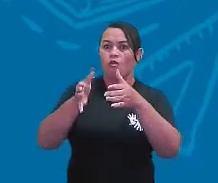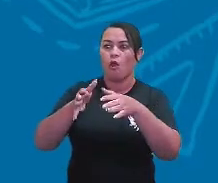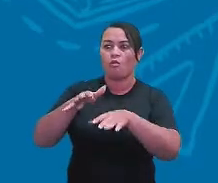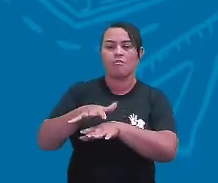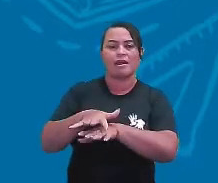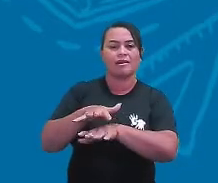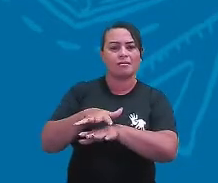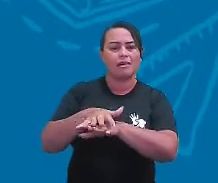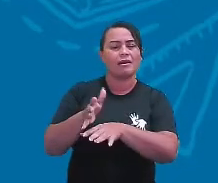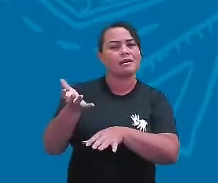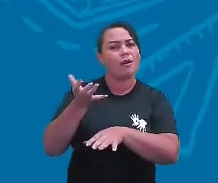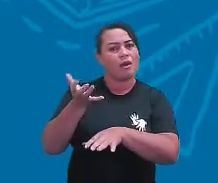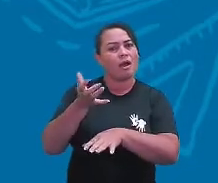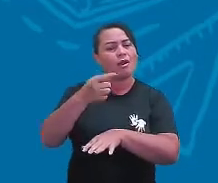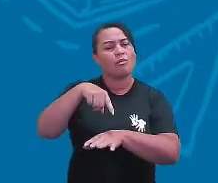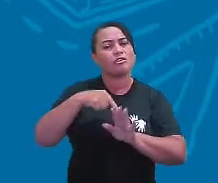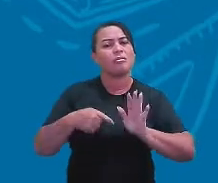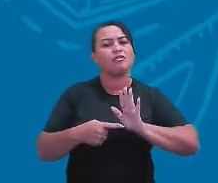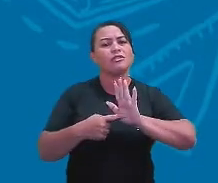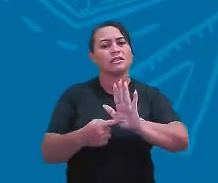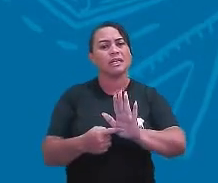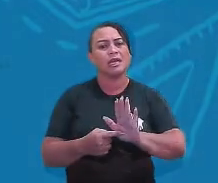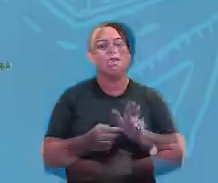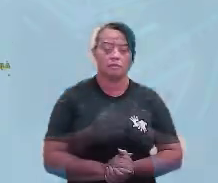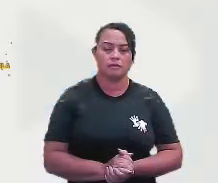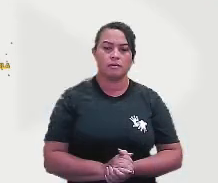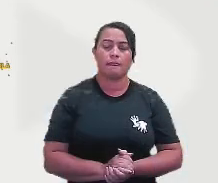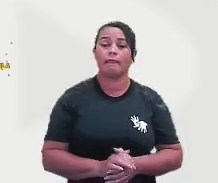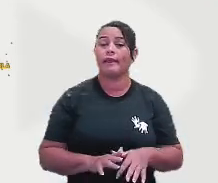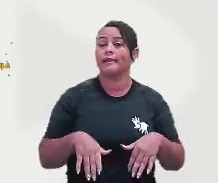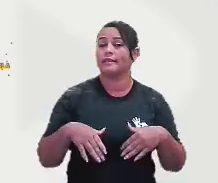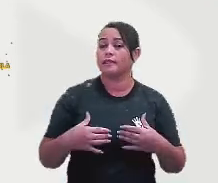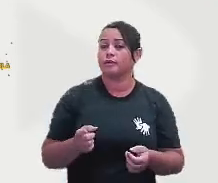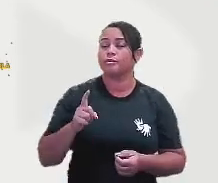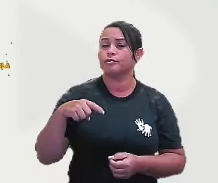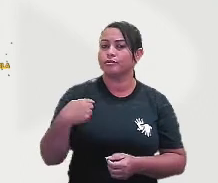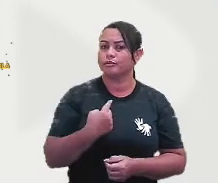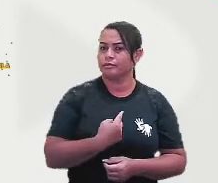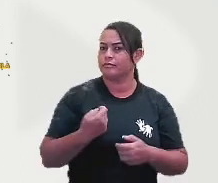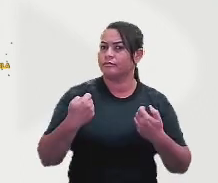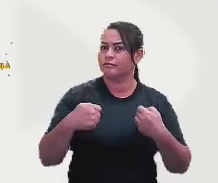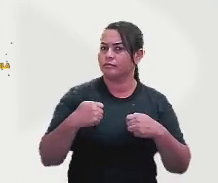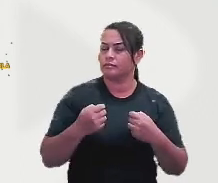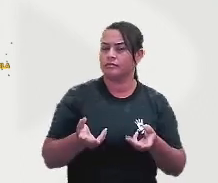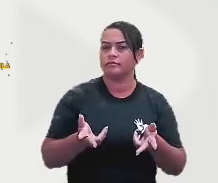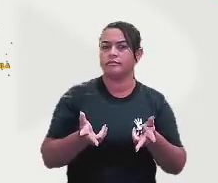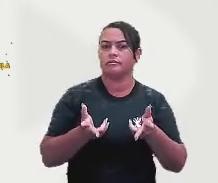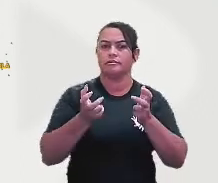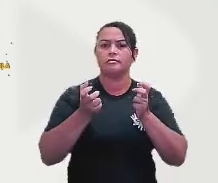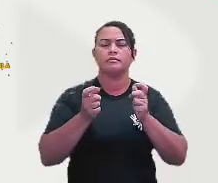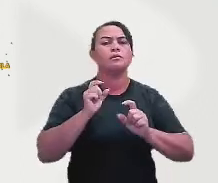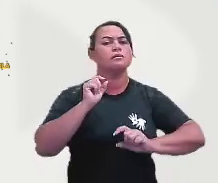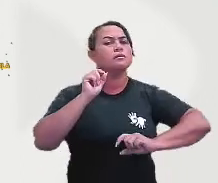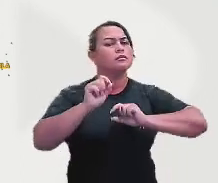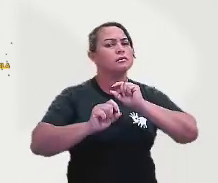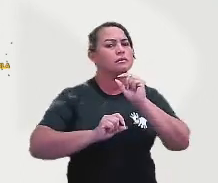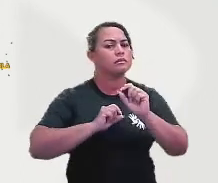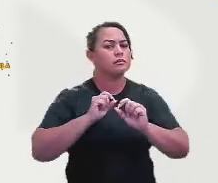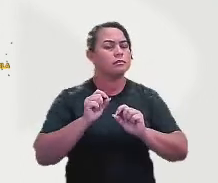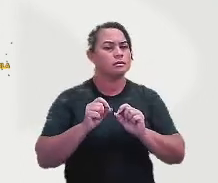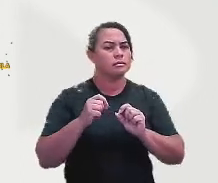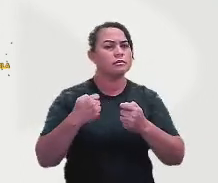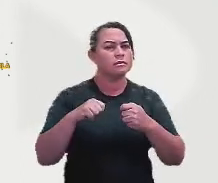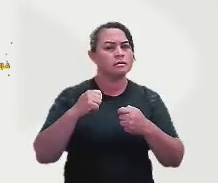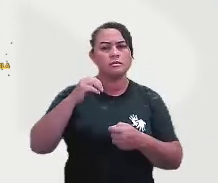né? Eu quero trazer para vocês medida de tempo. Então a gente precisa perceber, né? O que é, a gente